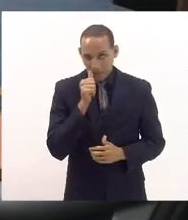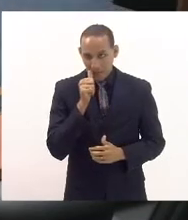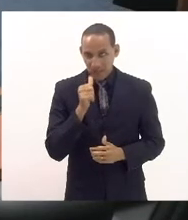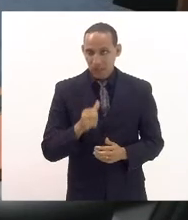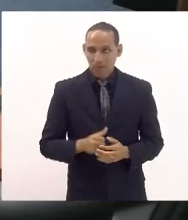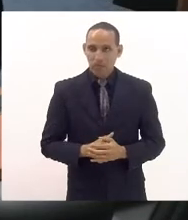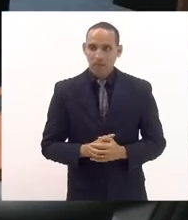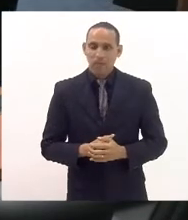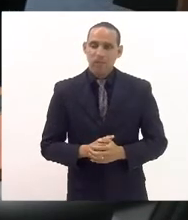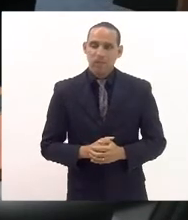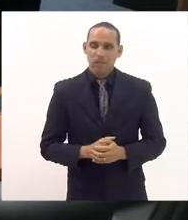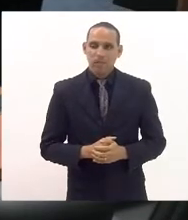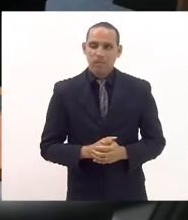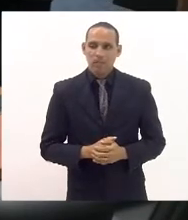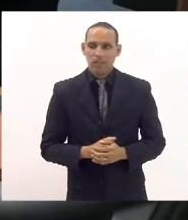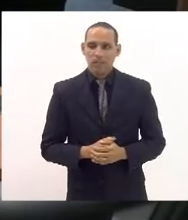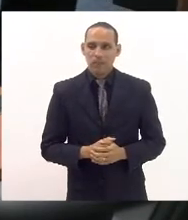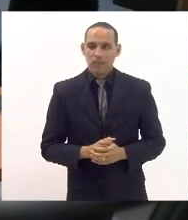Oi